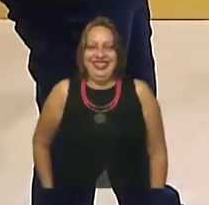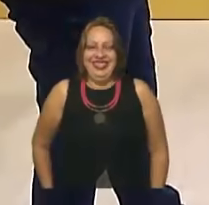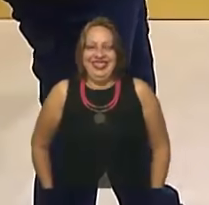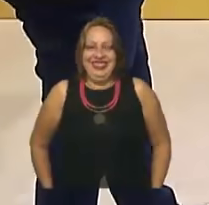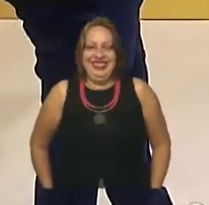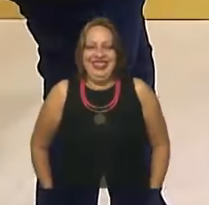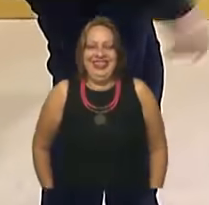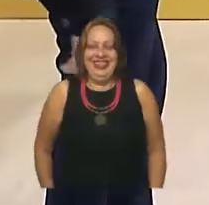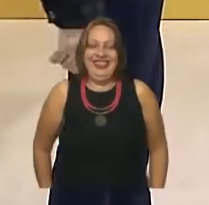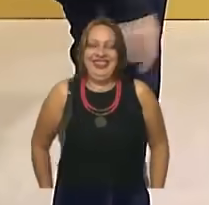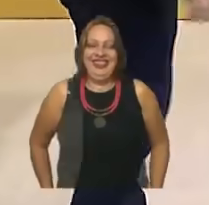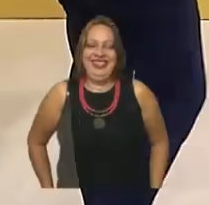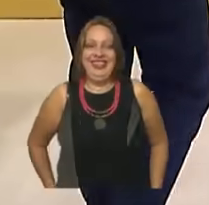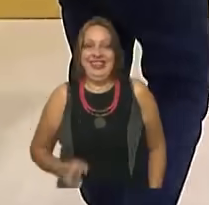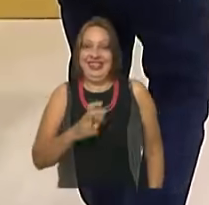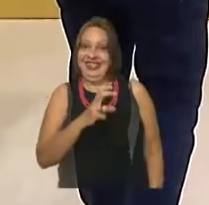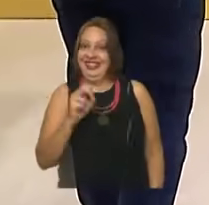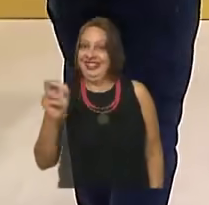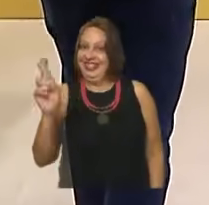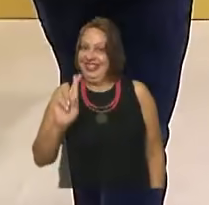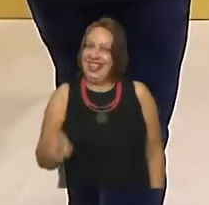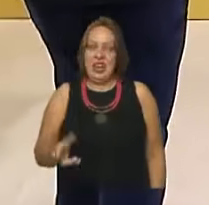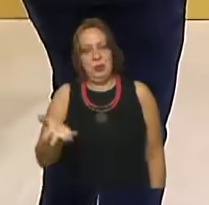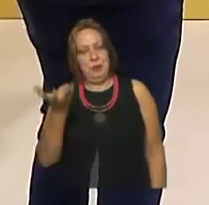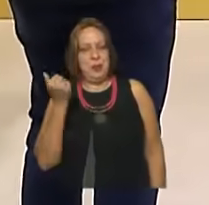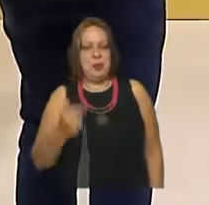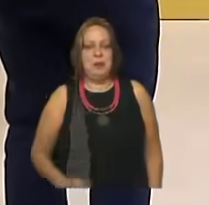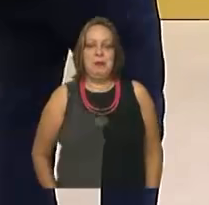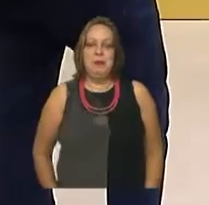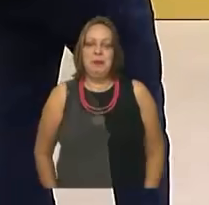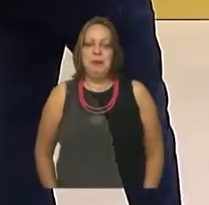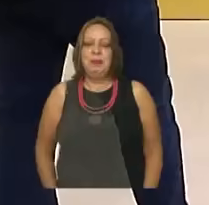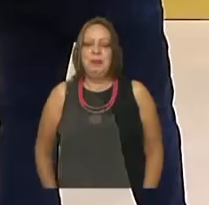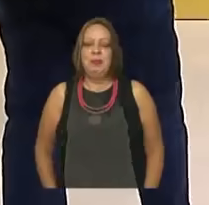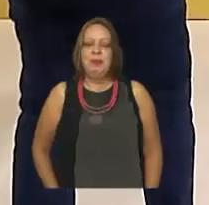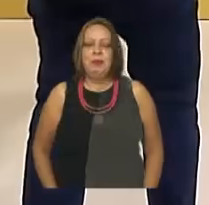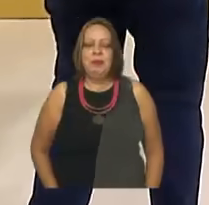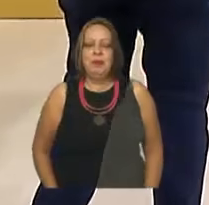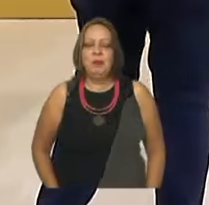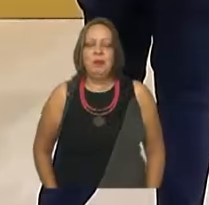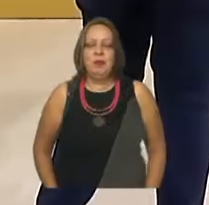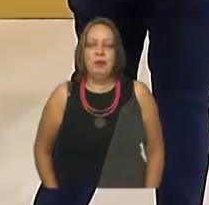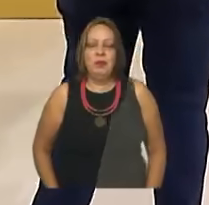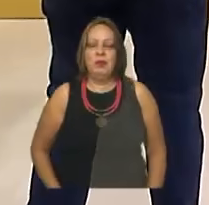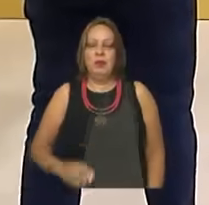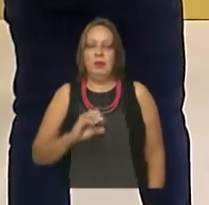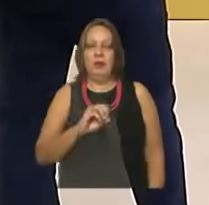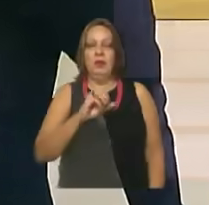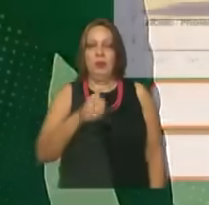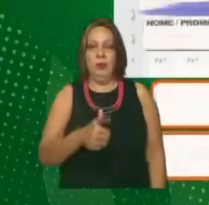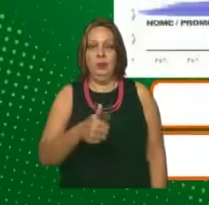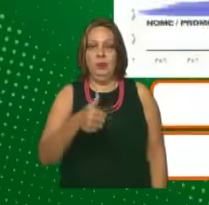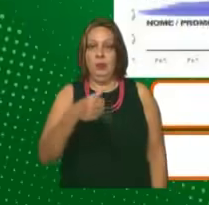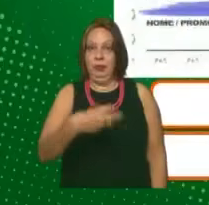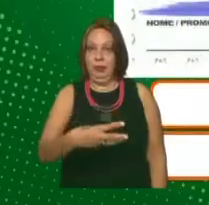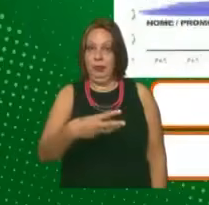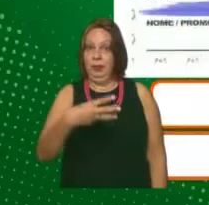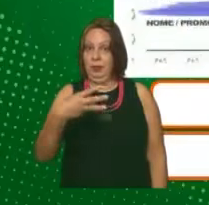Olha aí, minha gente, 500 reais, simbora! Mais um título contemplado, o certificado é o de número